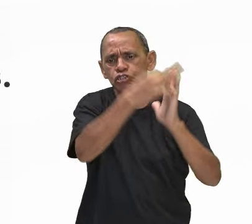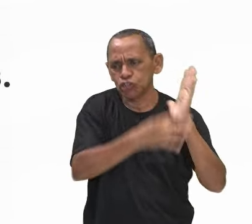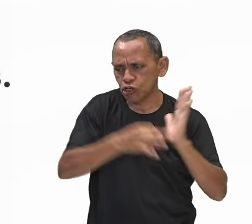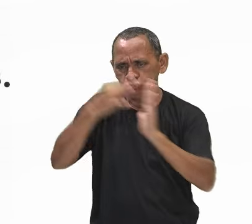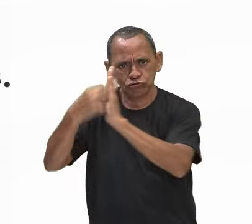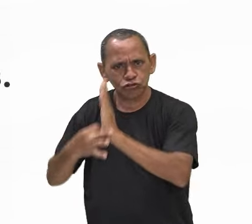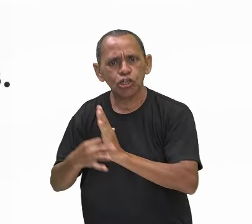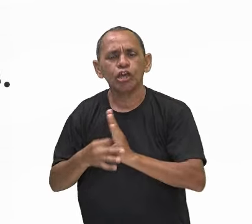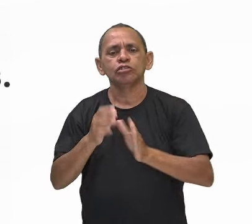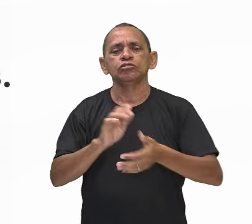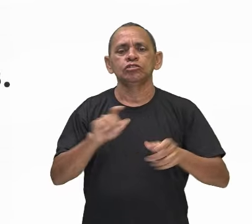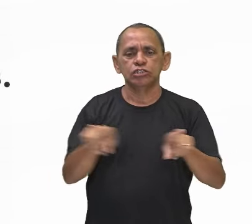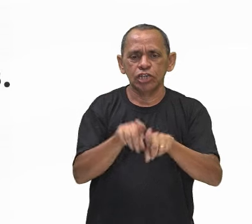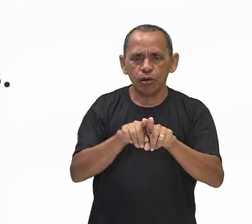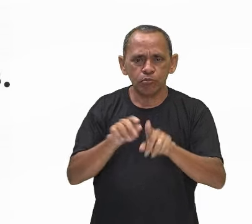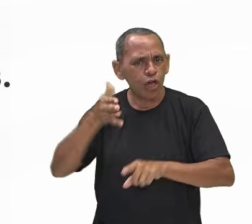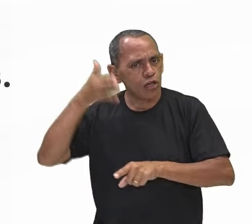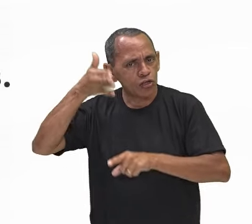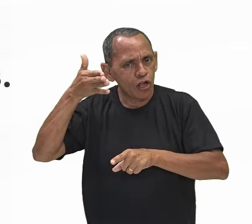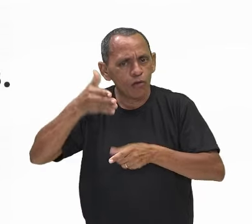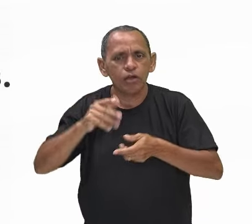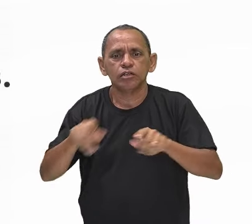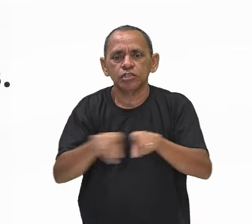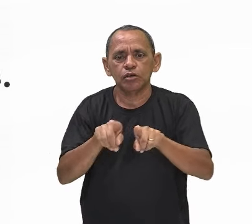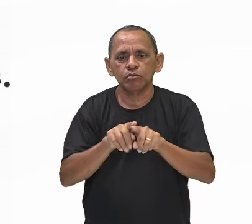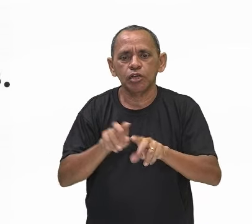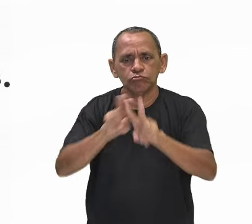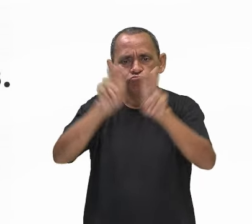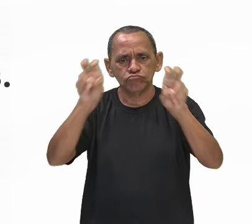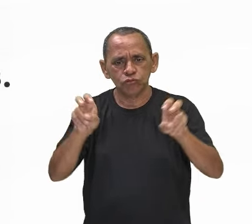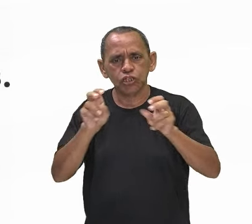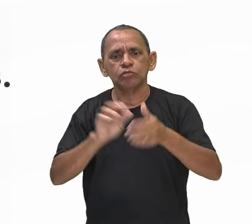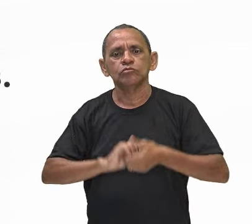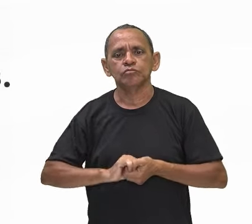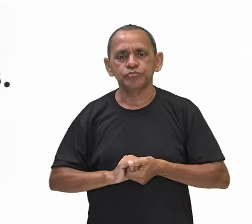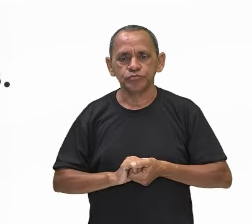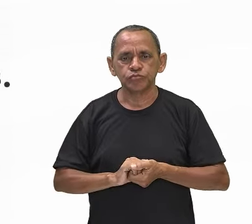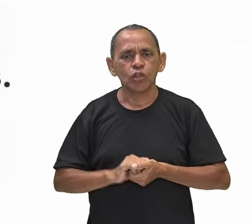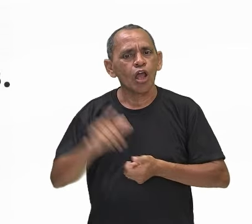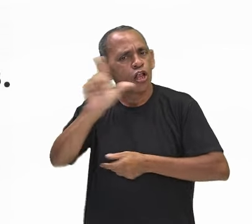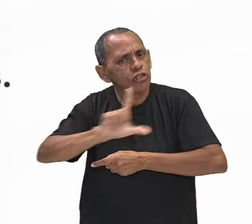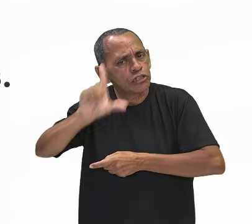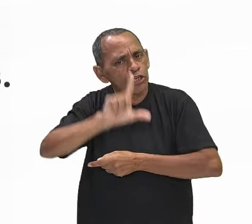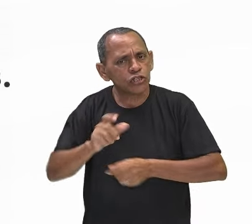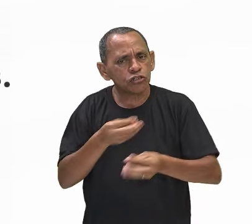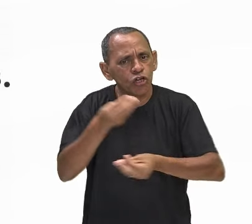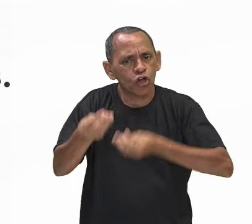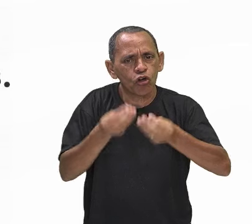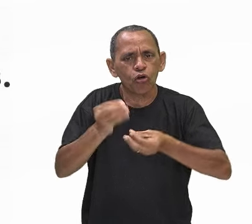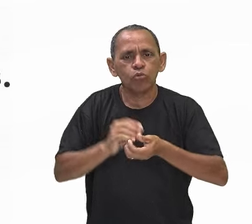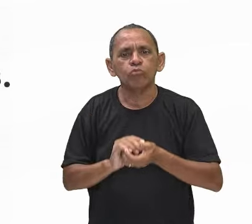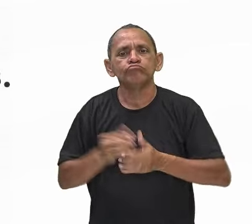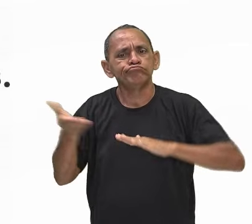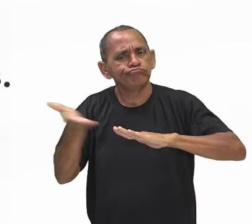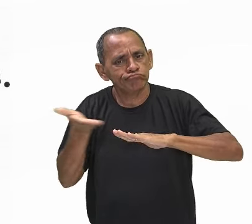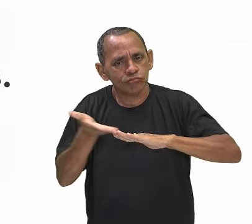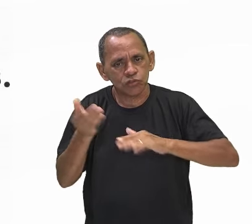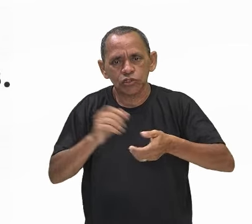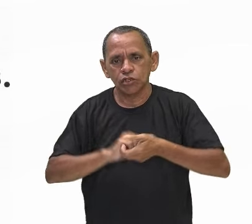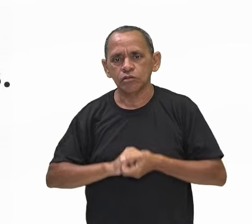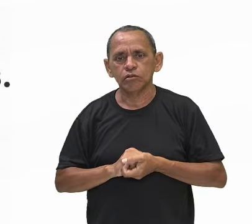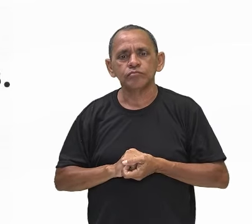letramento literário para escolha de títulos, curadoria de títulos da literatura contemporânea, apreciação